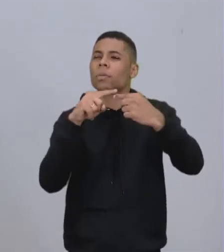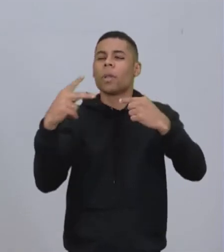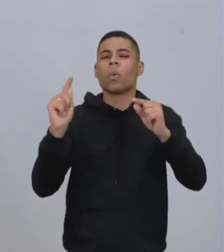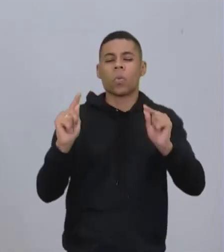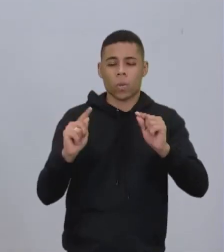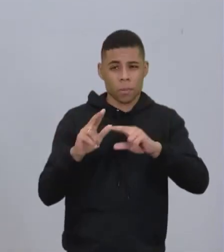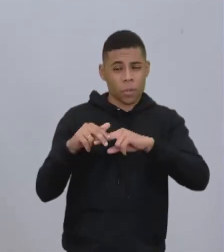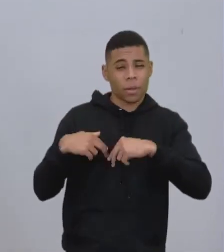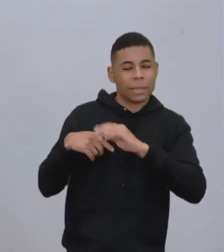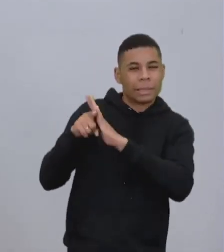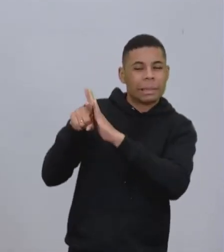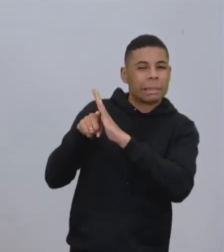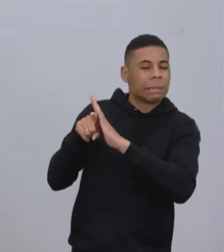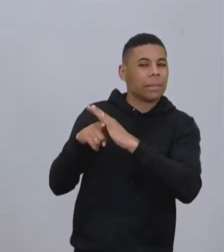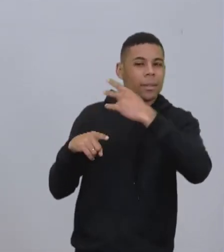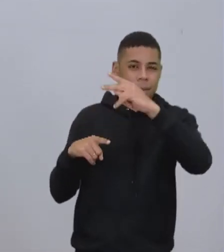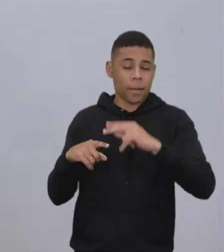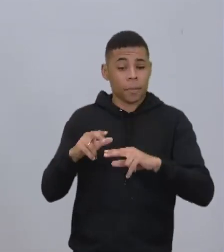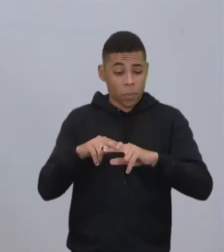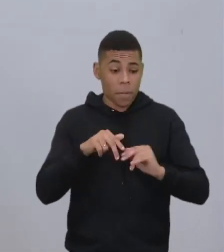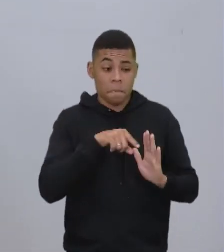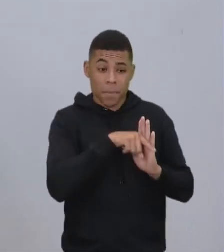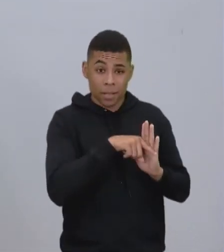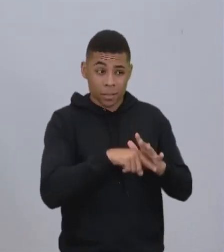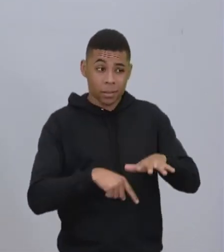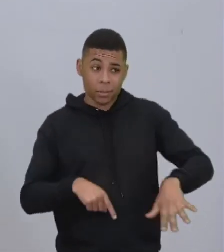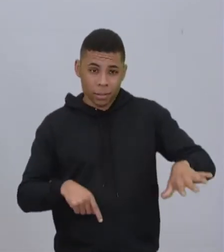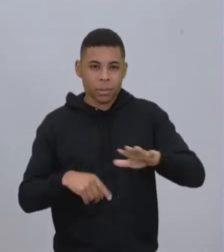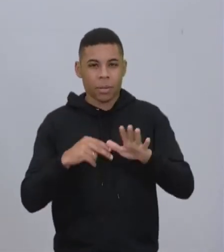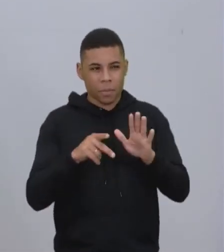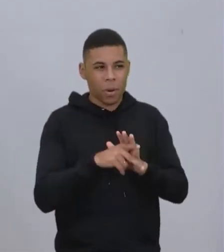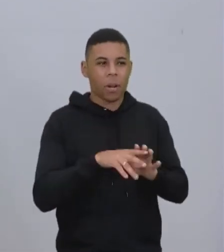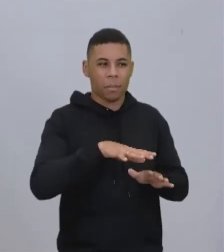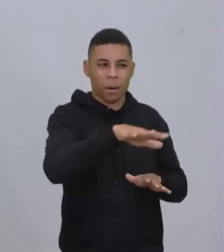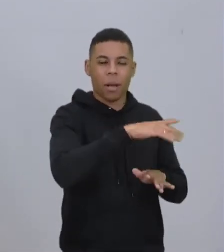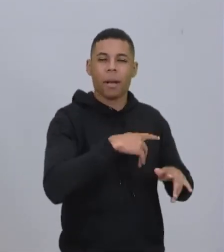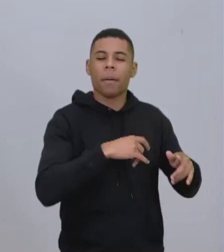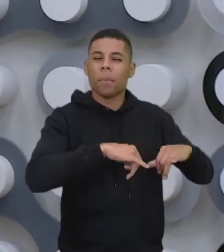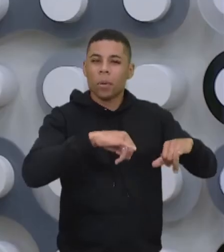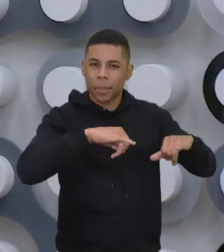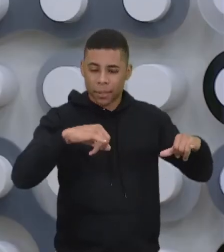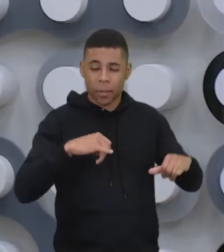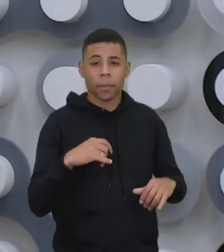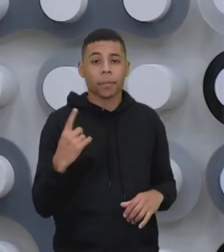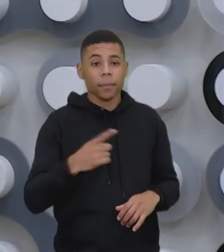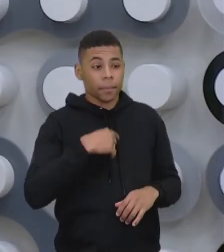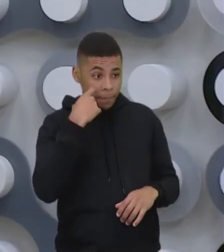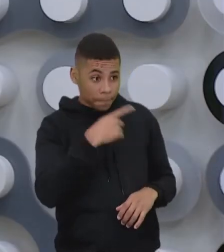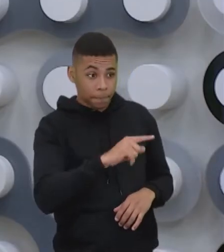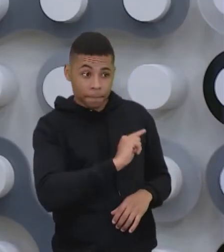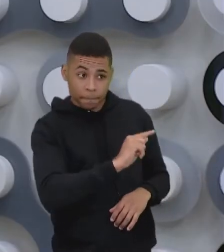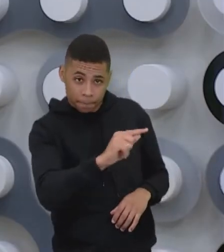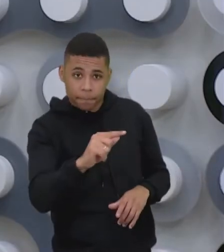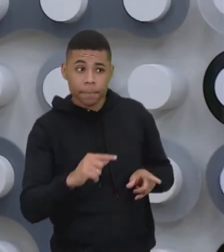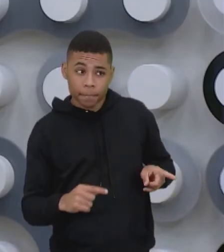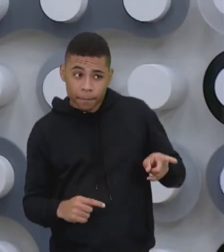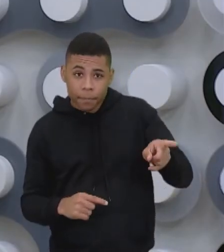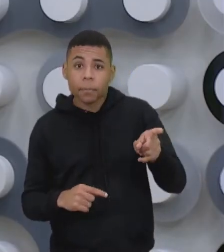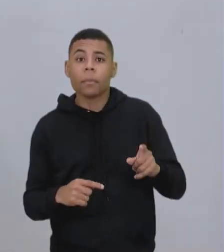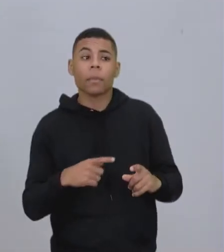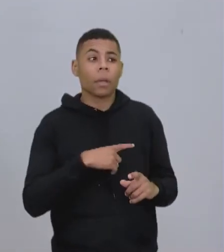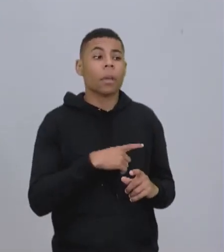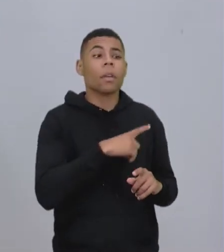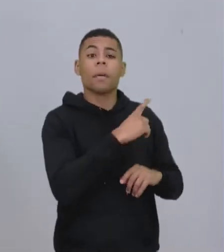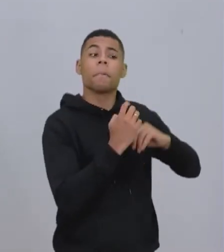pesquisa dentro do mercado aí publicitário, você começa a identificar que essas ações, elas realmente representam o que